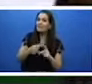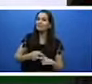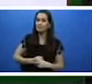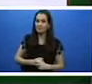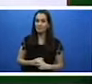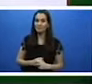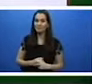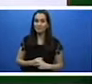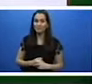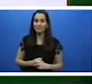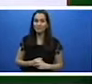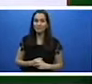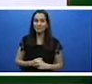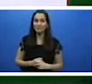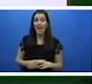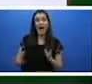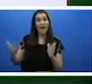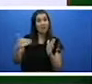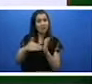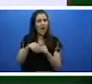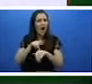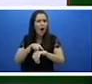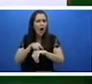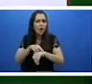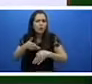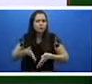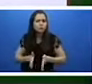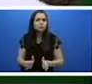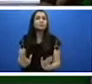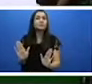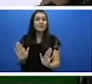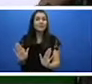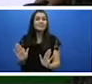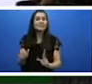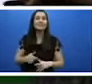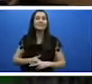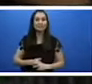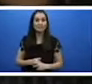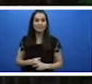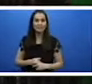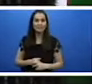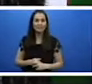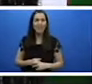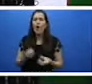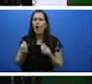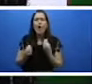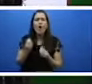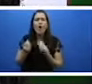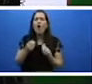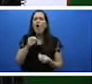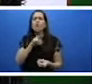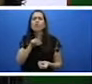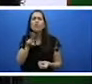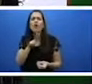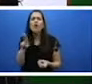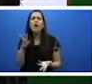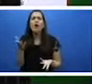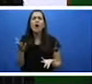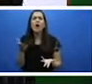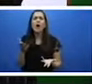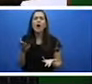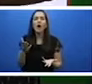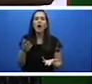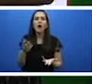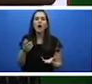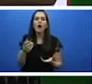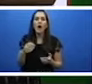Tá? Até o momento do nascimento. Isso. E como que se chamam esses animais que ficam